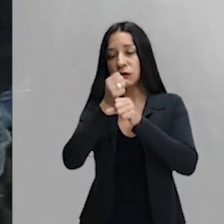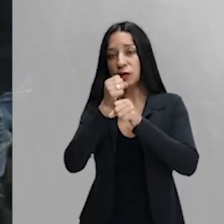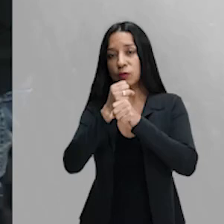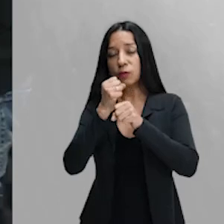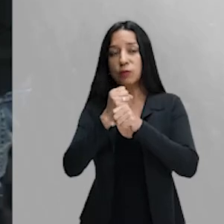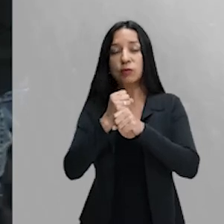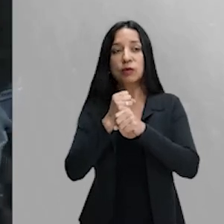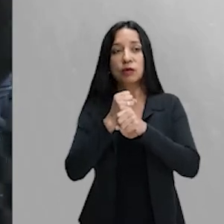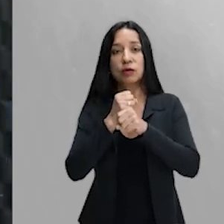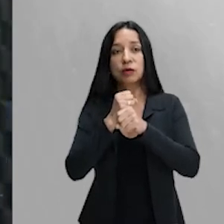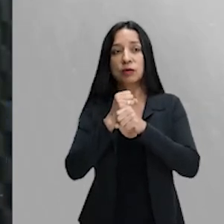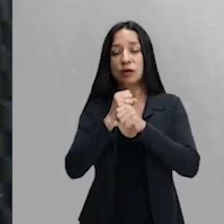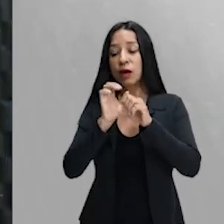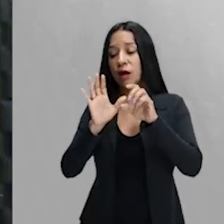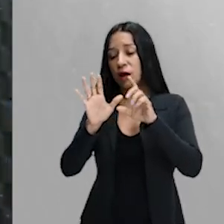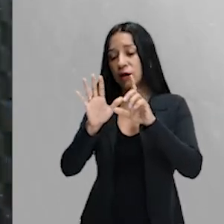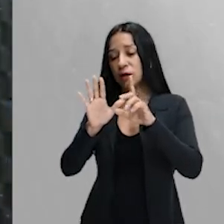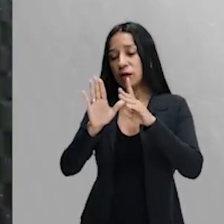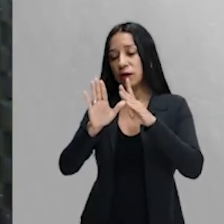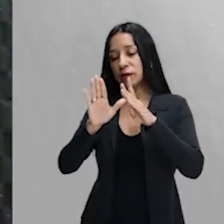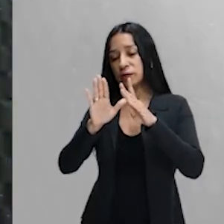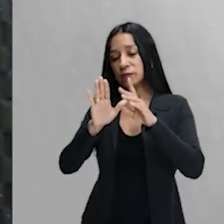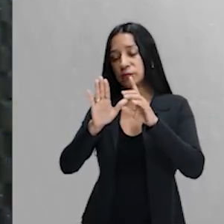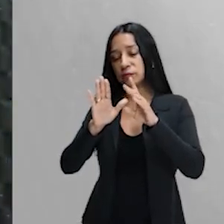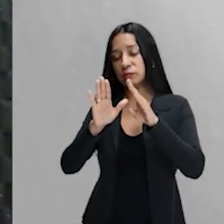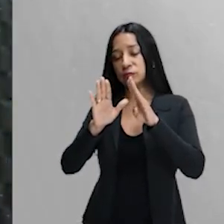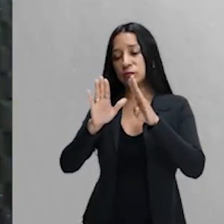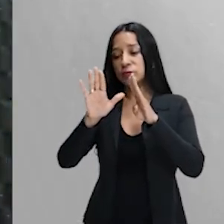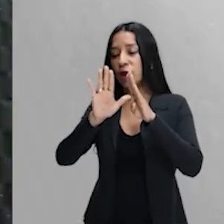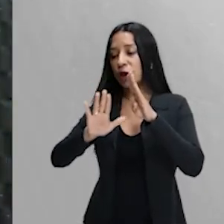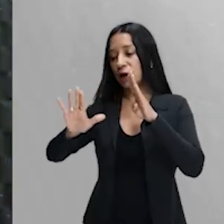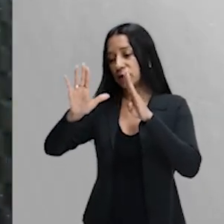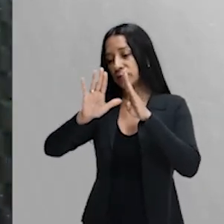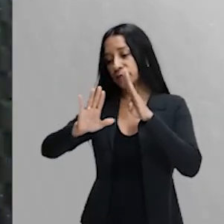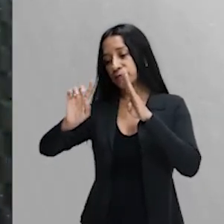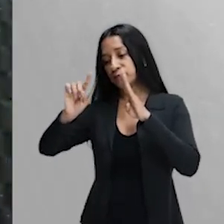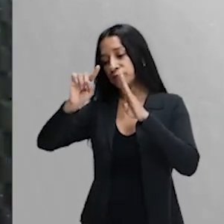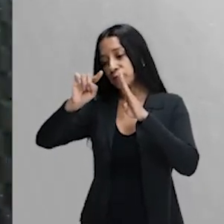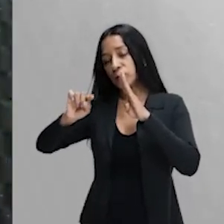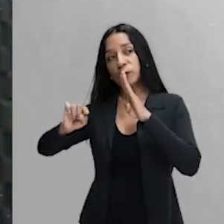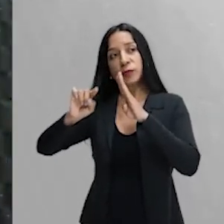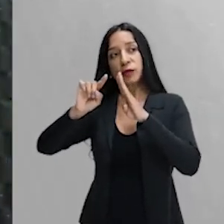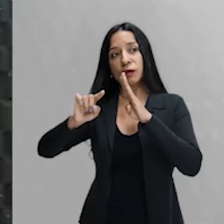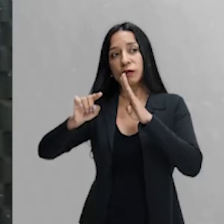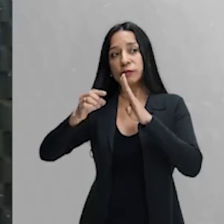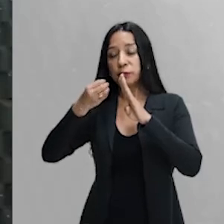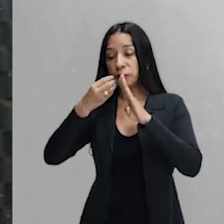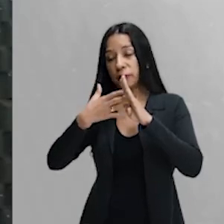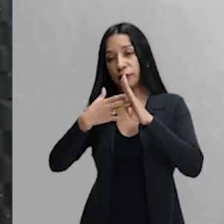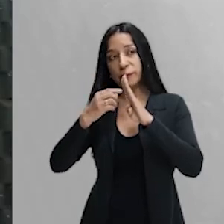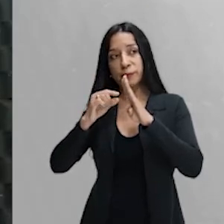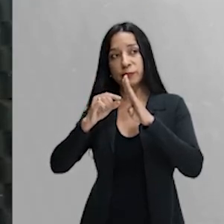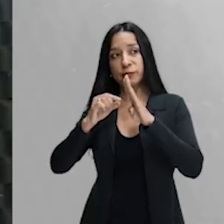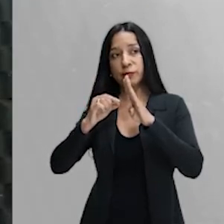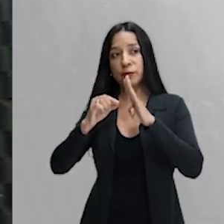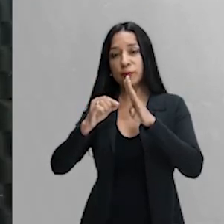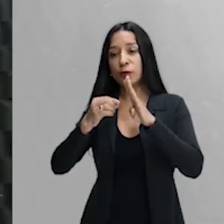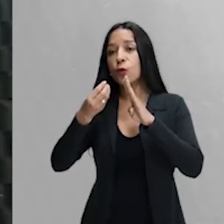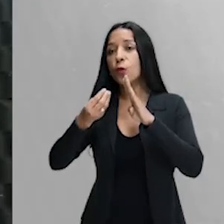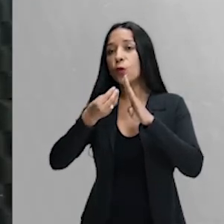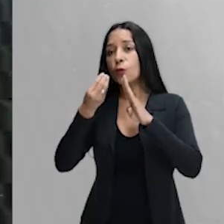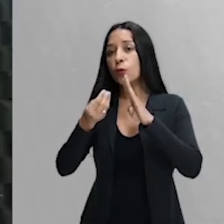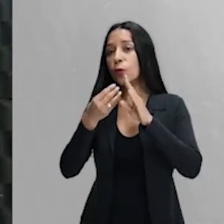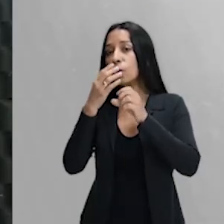calcule a área lateral. Ora, turma, veja bem. Nesse caso, turma, como é que